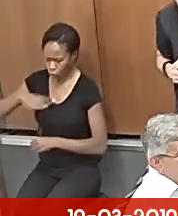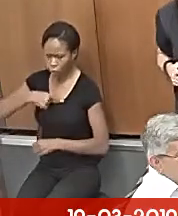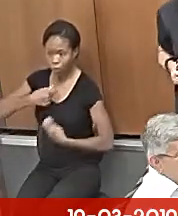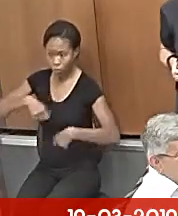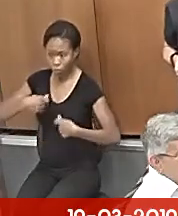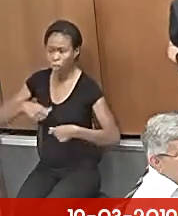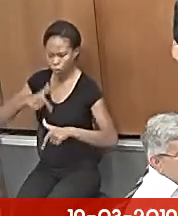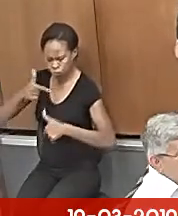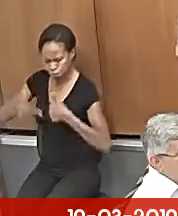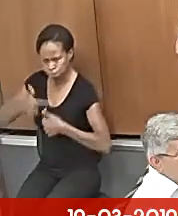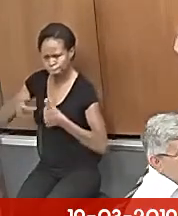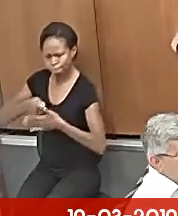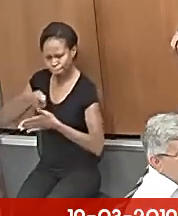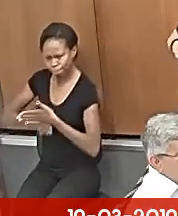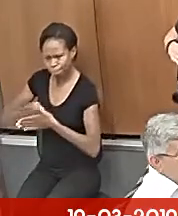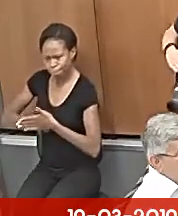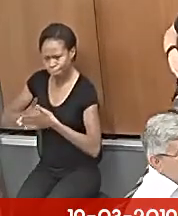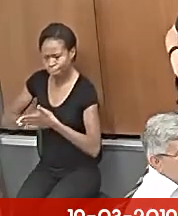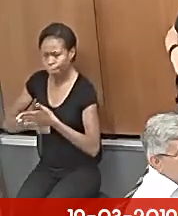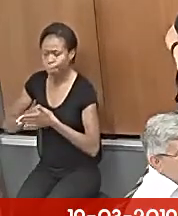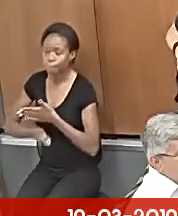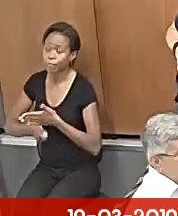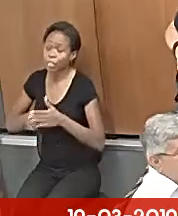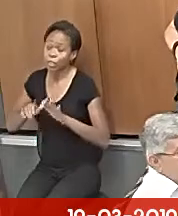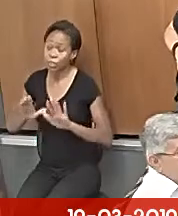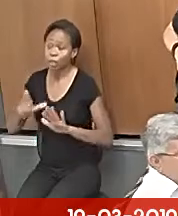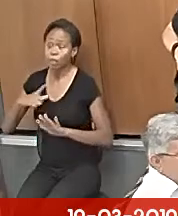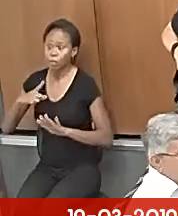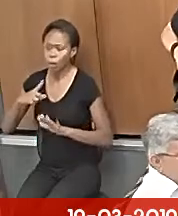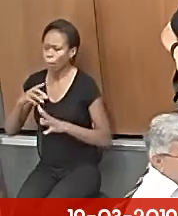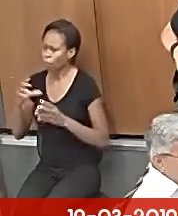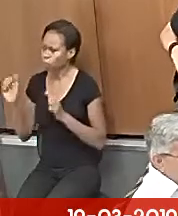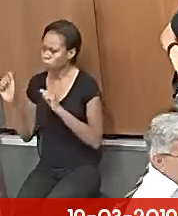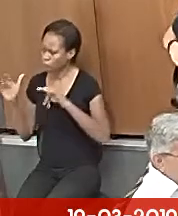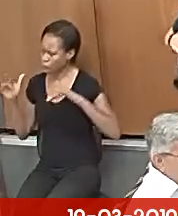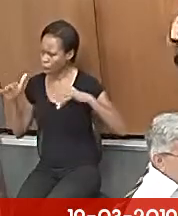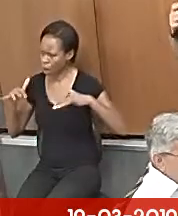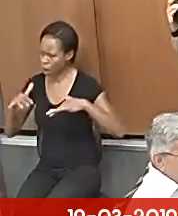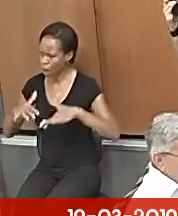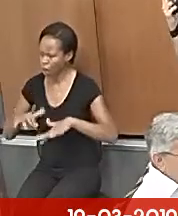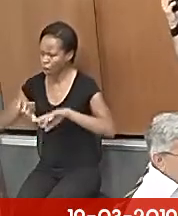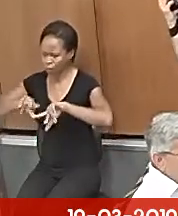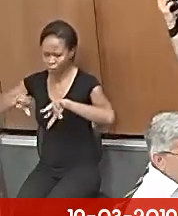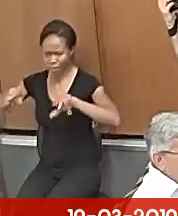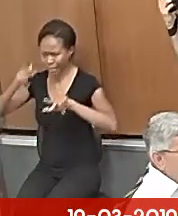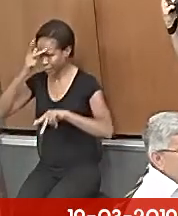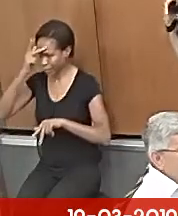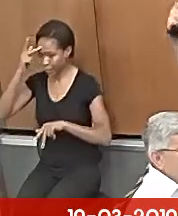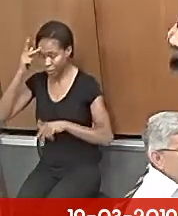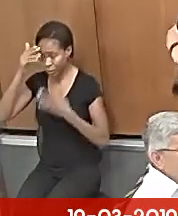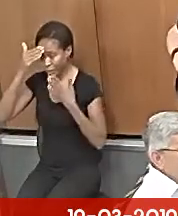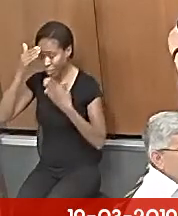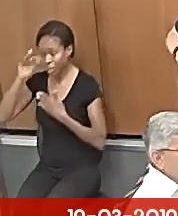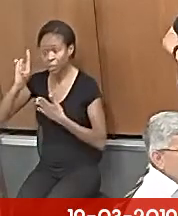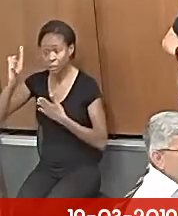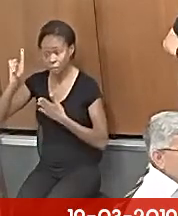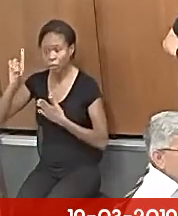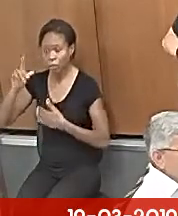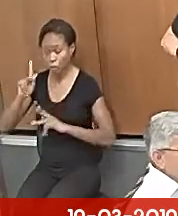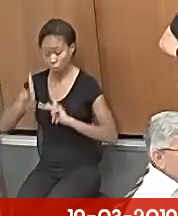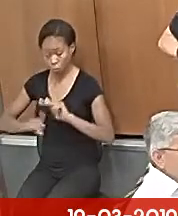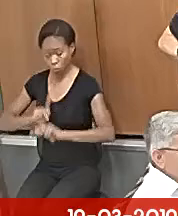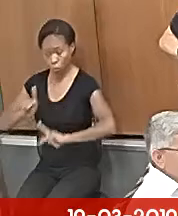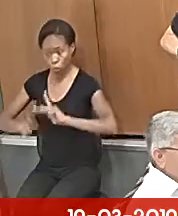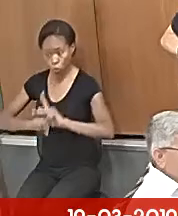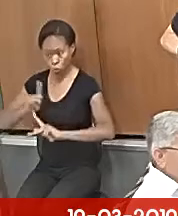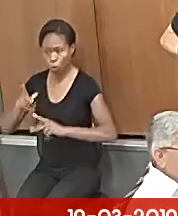manter nossa luta até o final e tá tendo muita aderência e graças a deus assim a gente está tendo muita aderência das pessoas né